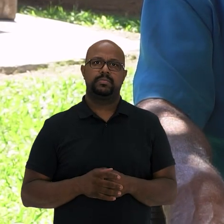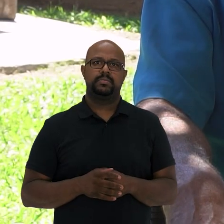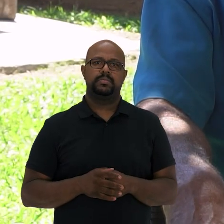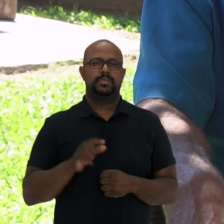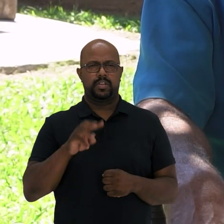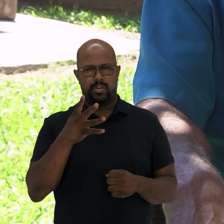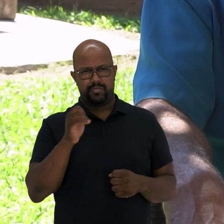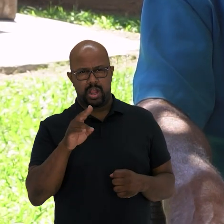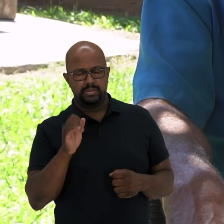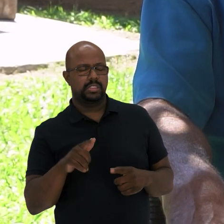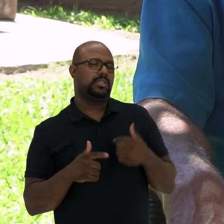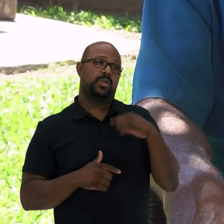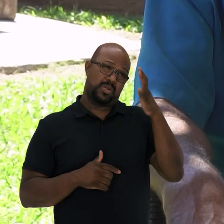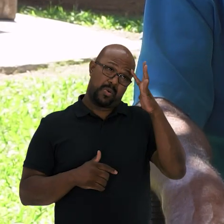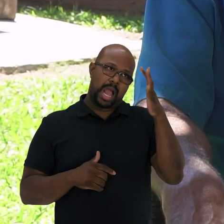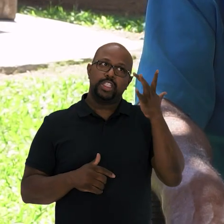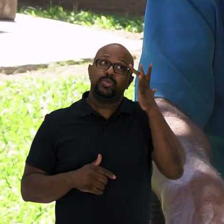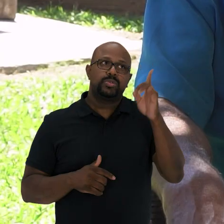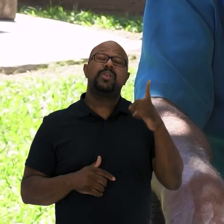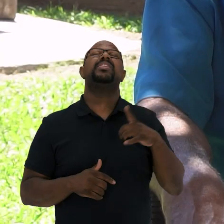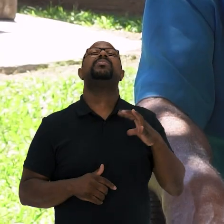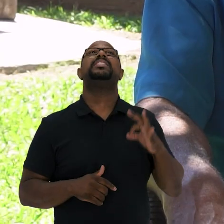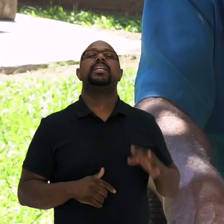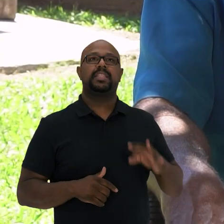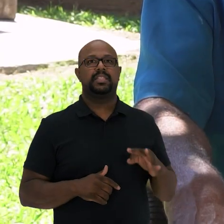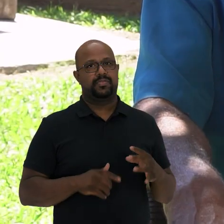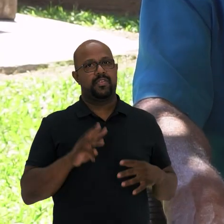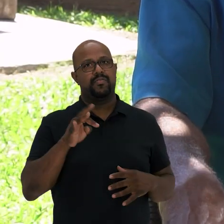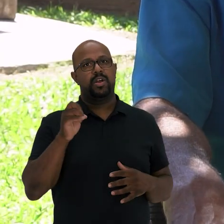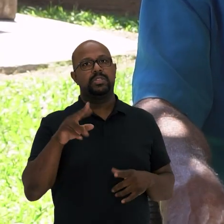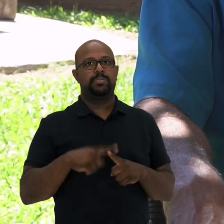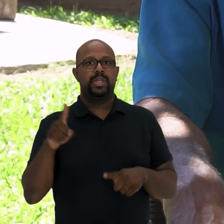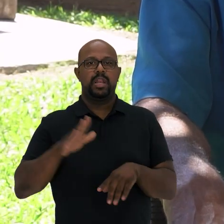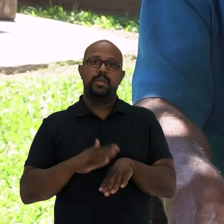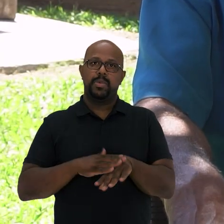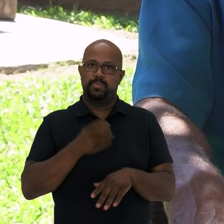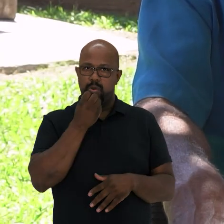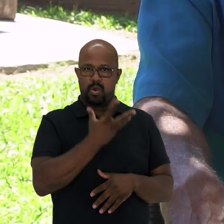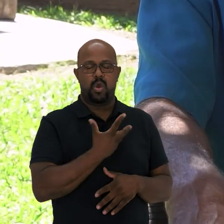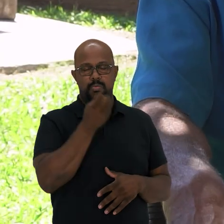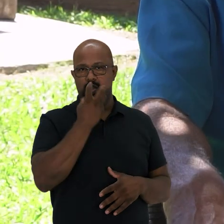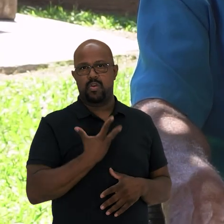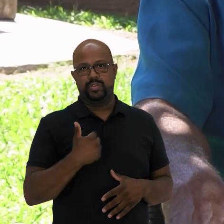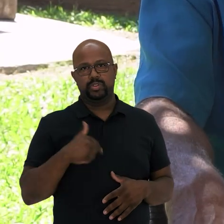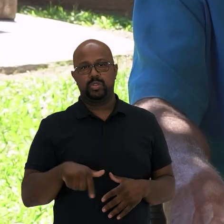E o senhor acha que foi o Walter mesmo? Não, eu não acho, eu tenho certeza. Porque ele mesmo me confessou.